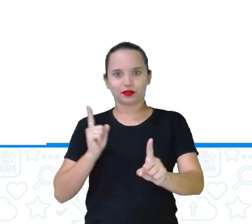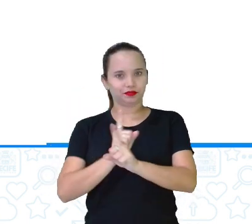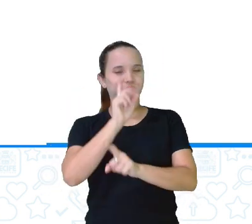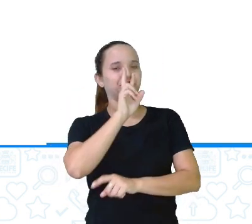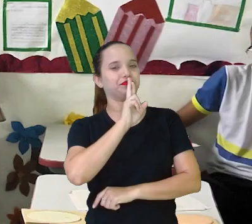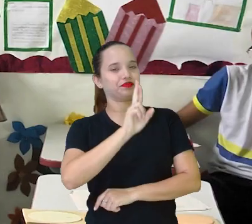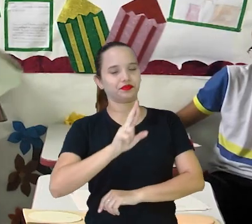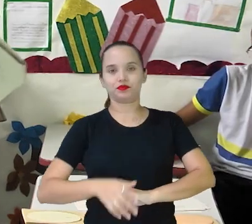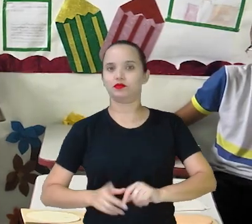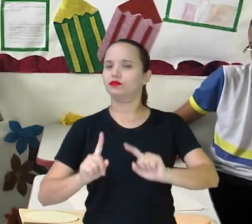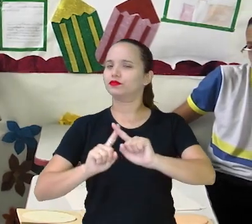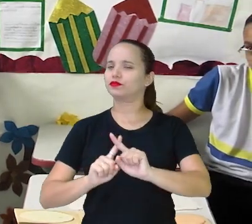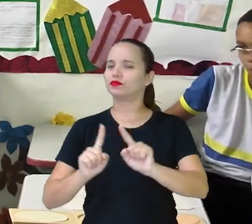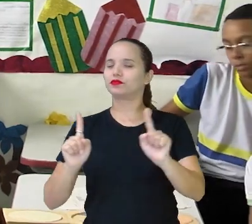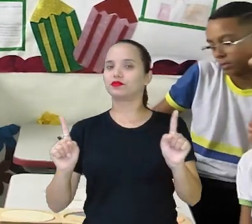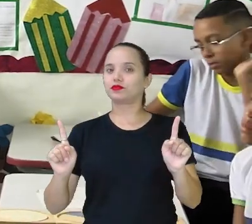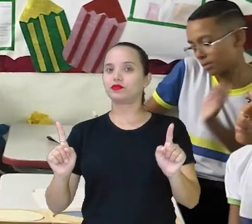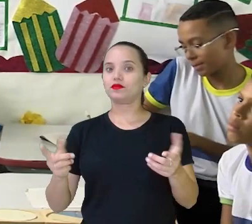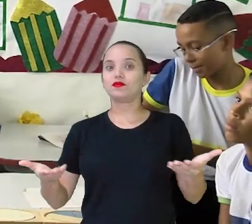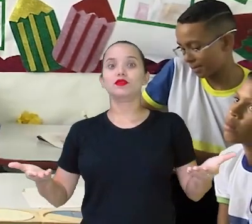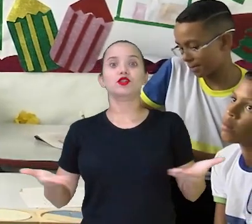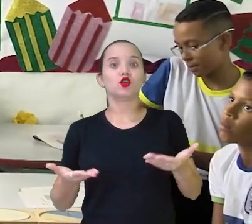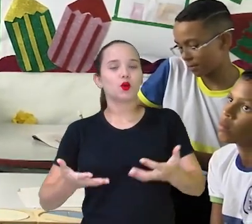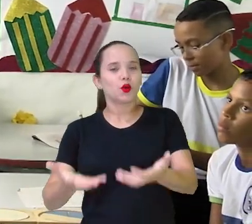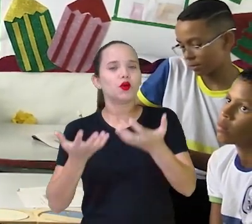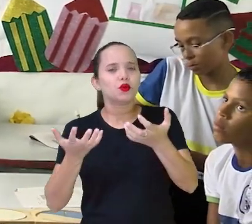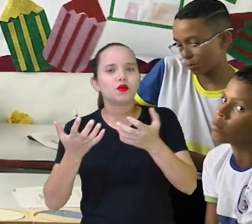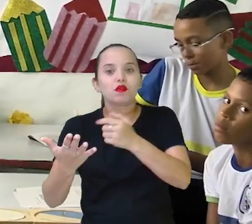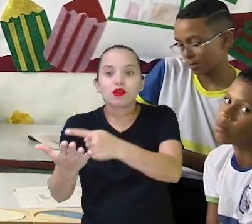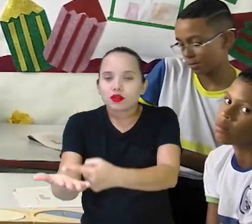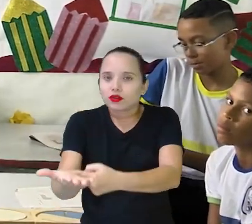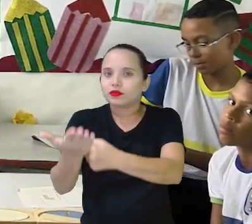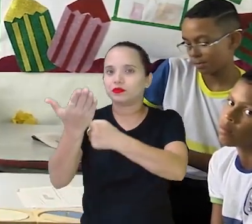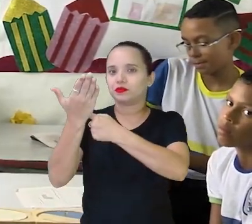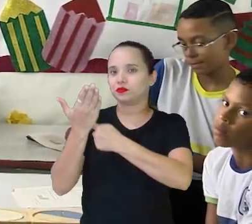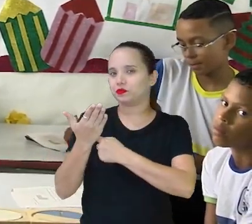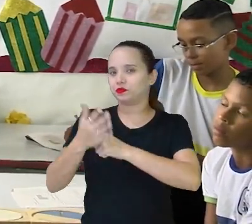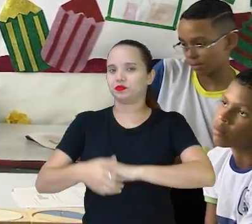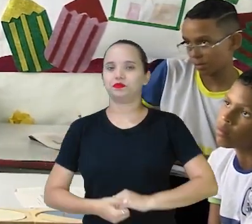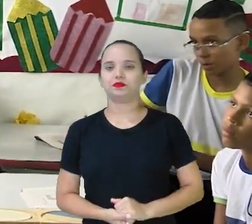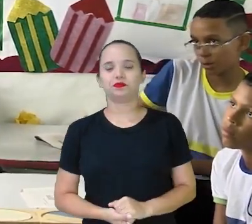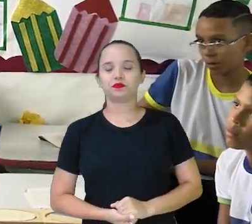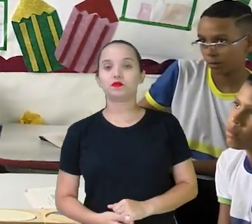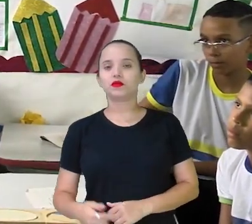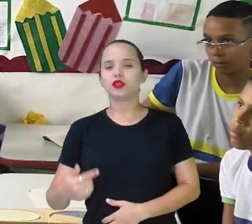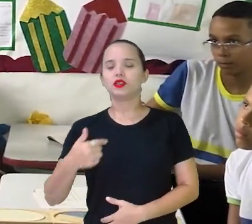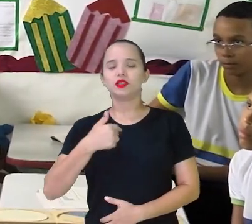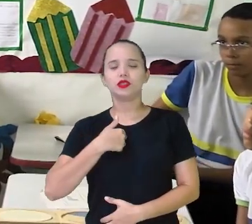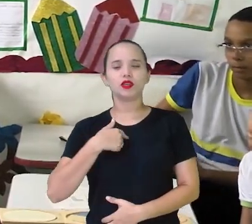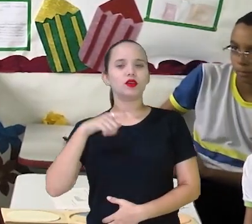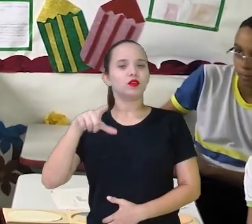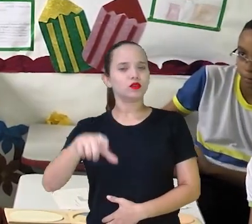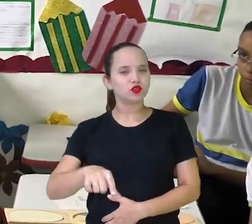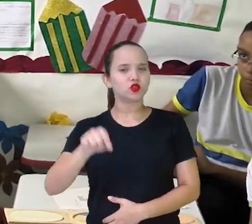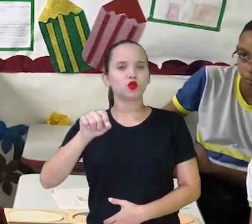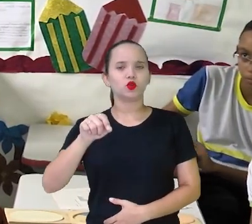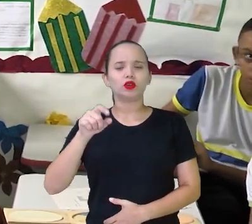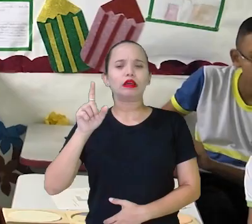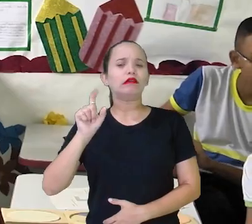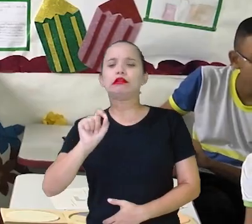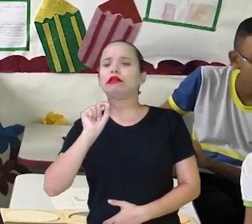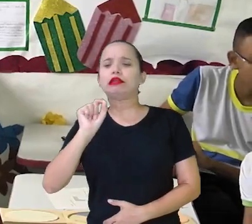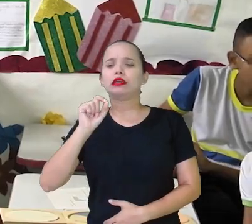inclusive. Mas, dessa vez eu quero ajuda. E eu escolhi um aluno. Quem é